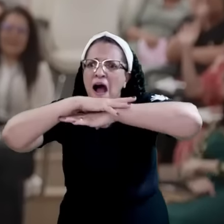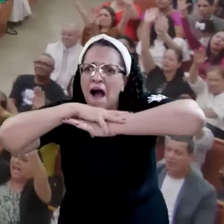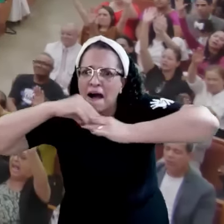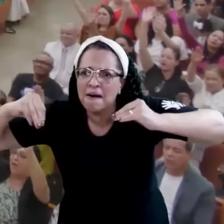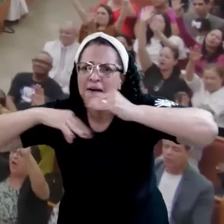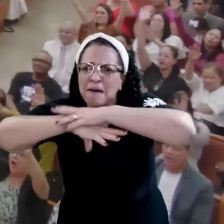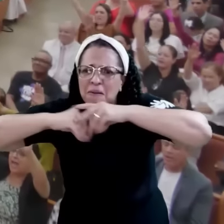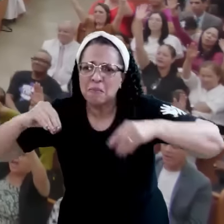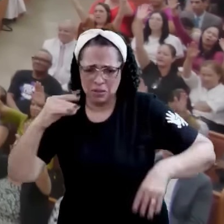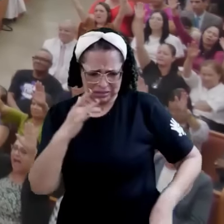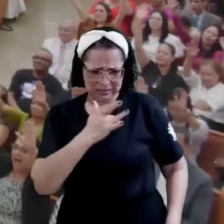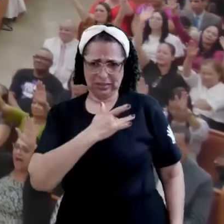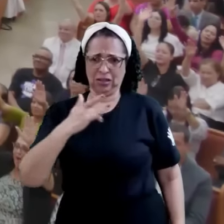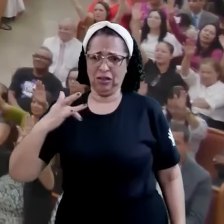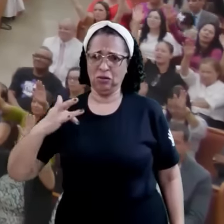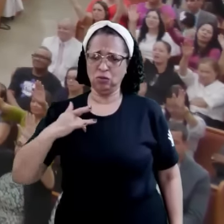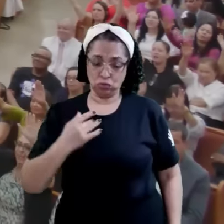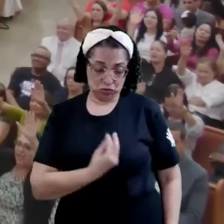agora